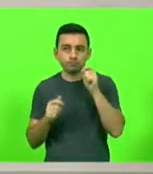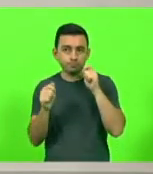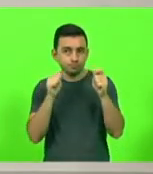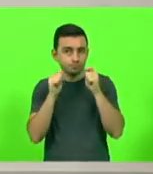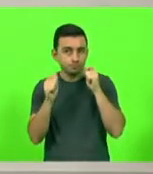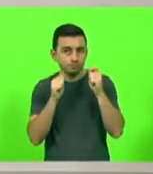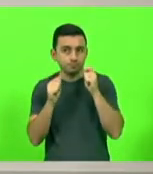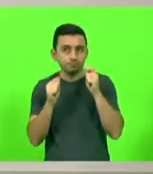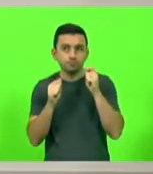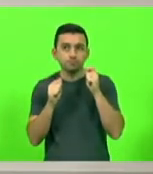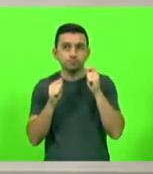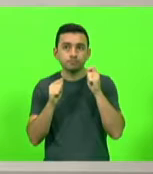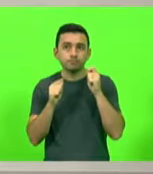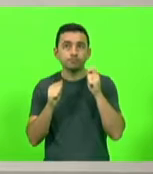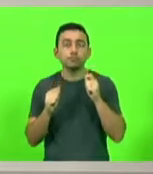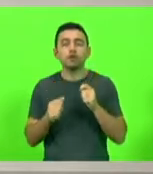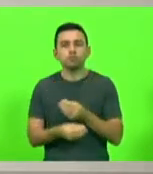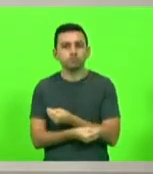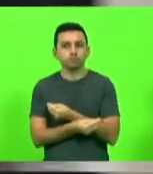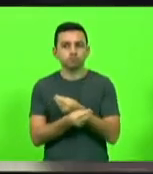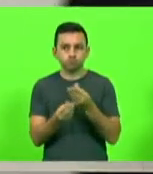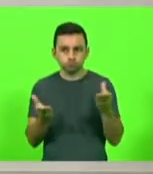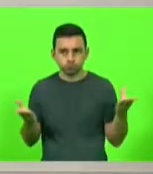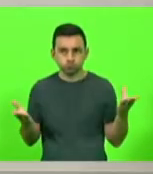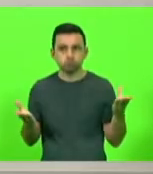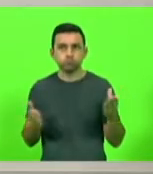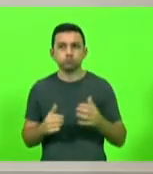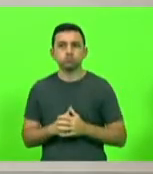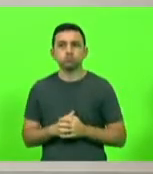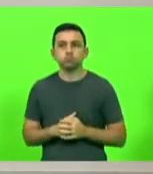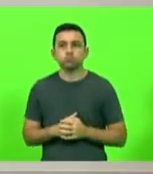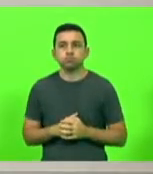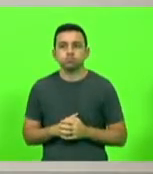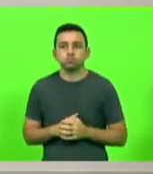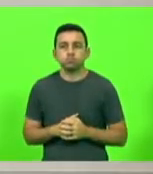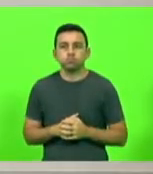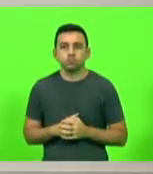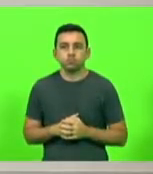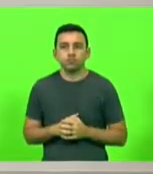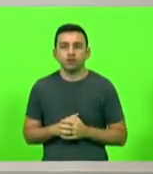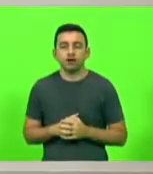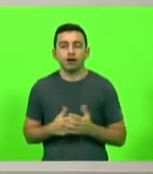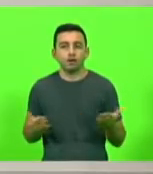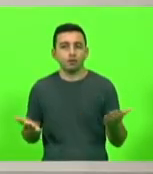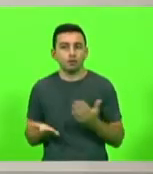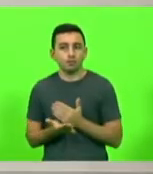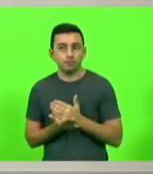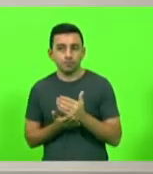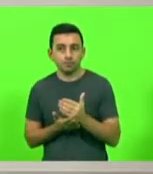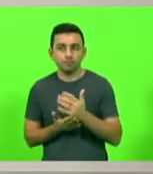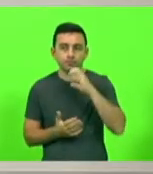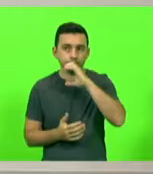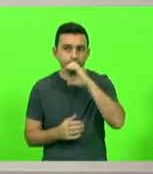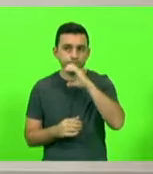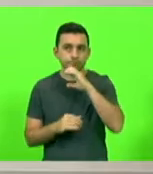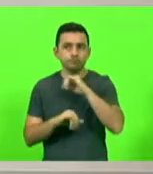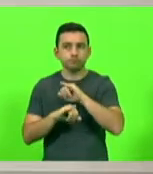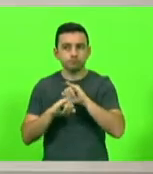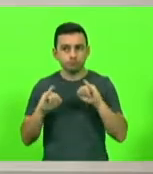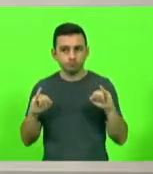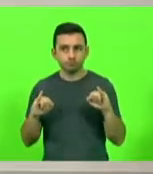proceda à distribuição do expediente. Entramos em breves comunicações.